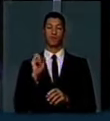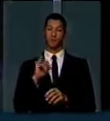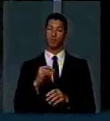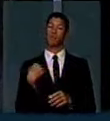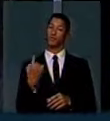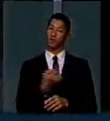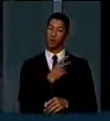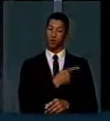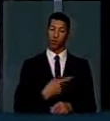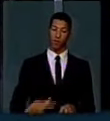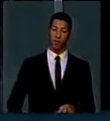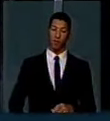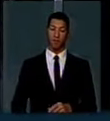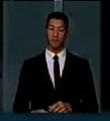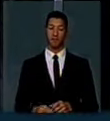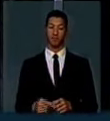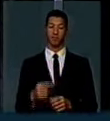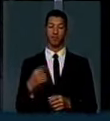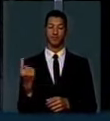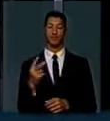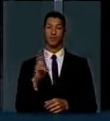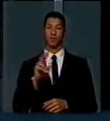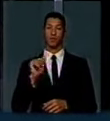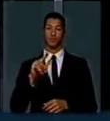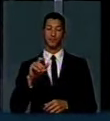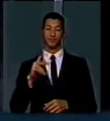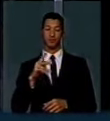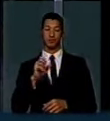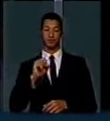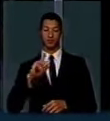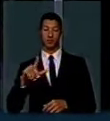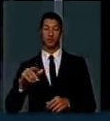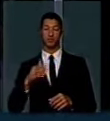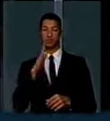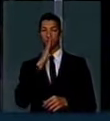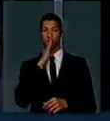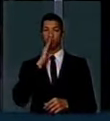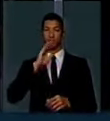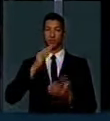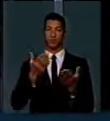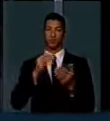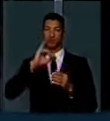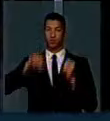senhor presidente, não vale o PSOL querer calar uma jornalista